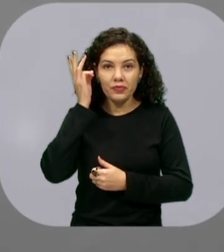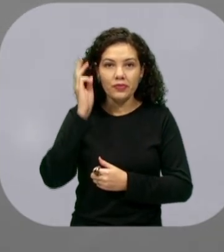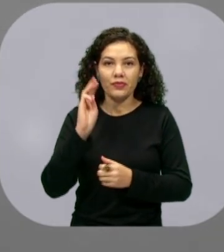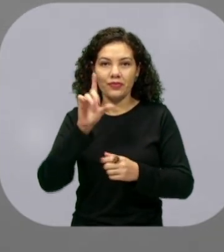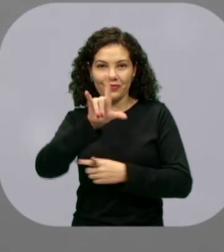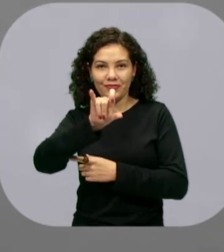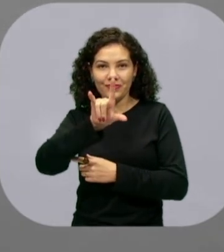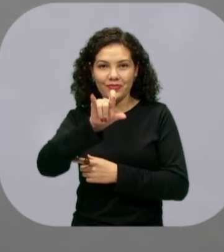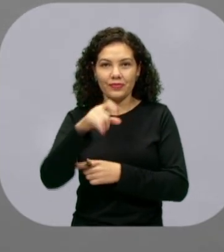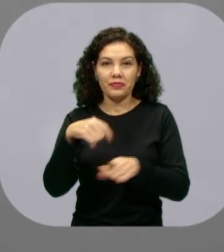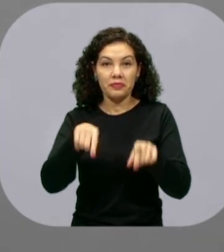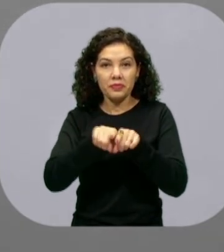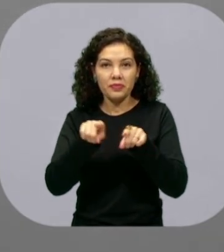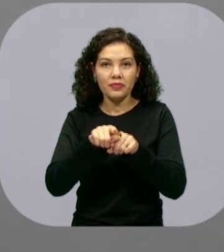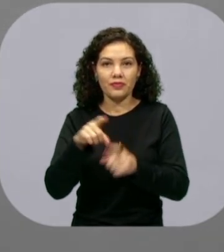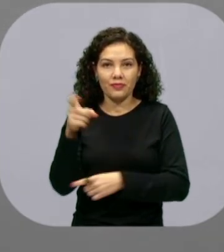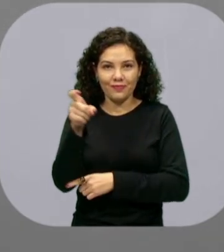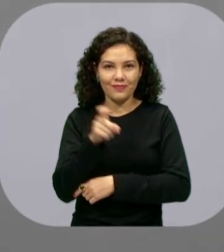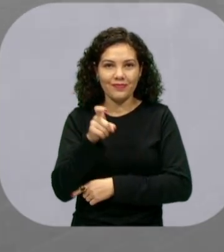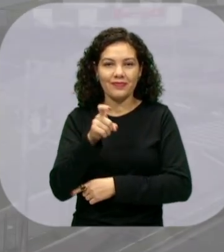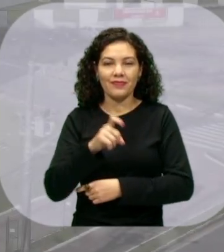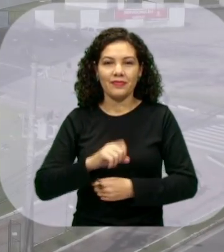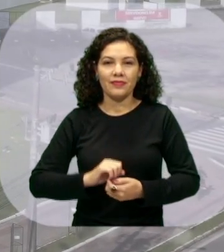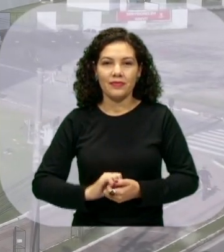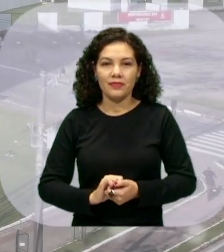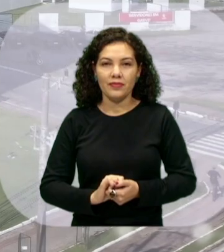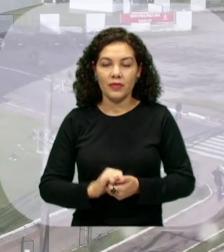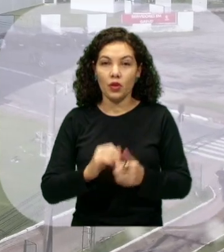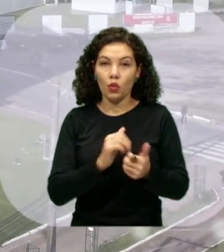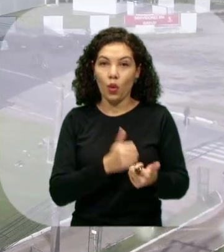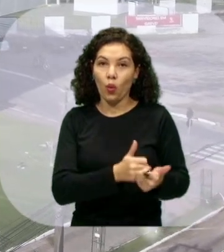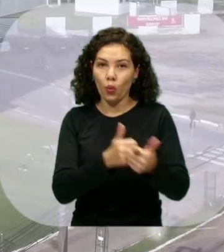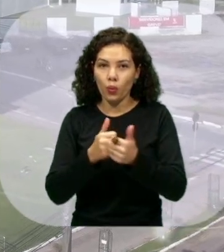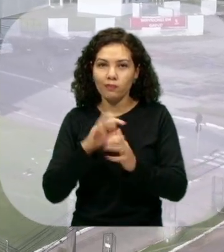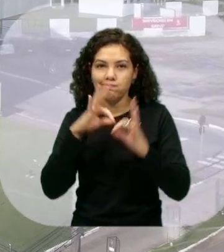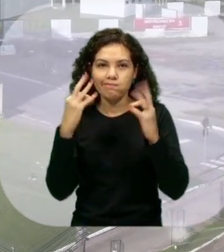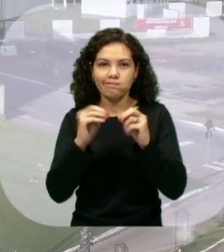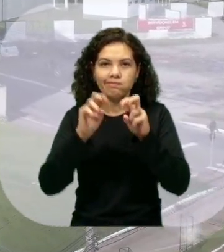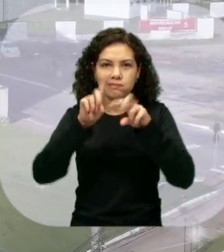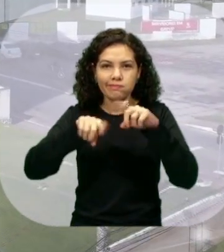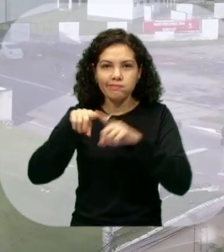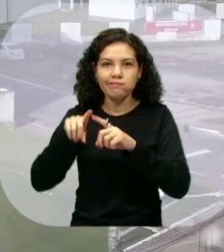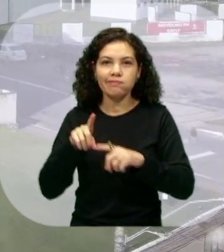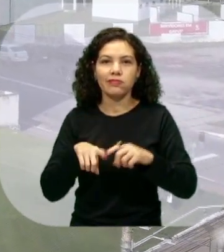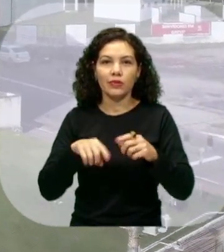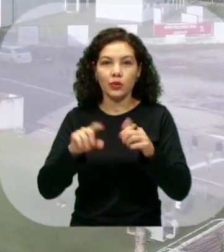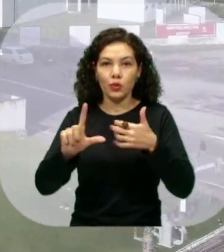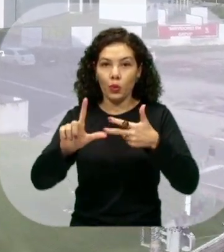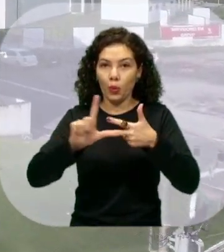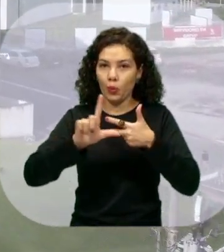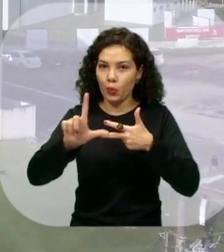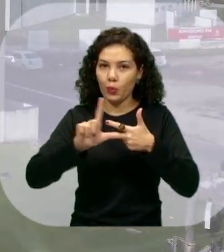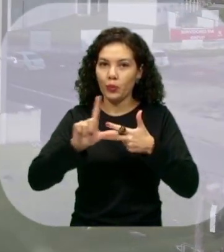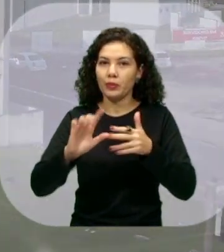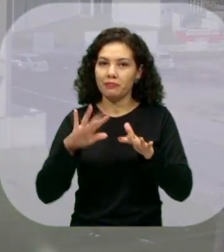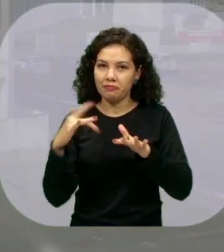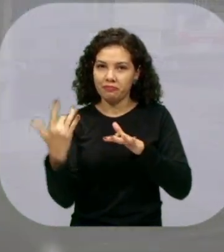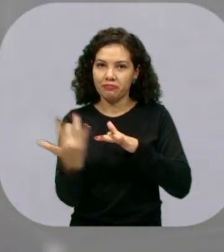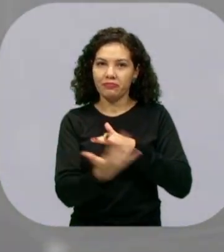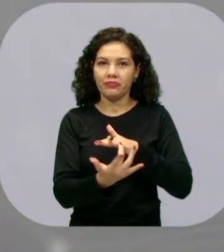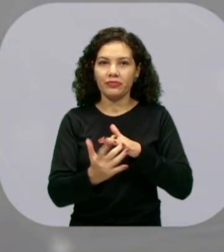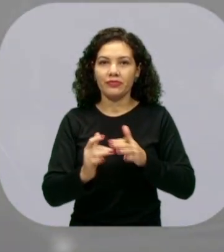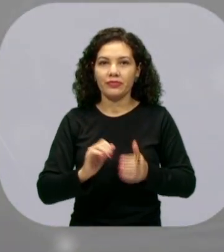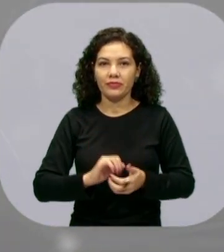no Instagram e também no X. Acompanhe todo o conteúdo do Poder Legislativo nas redes